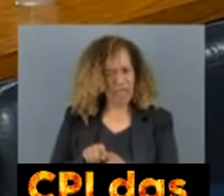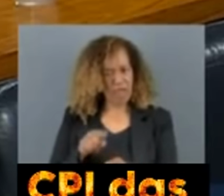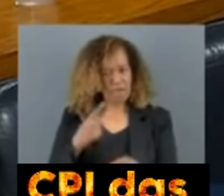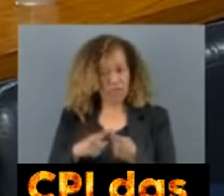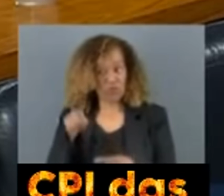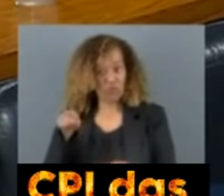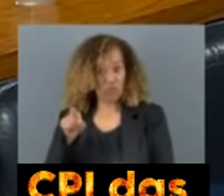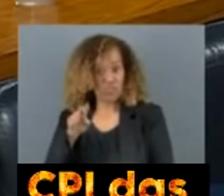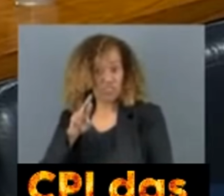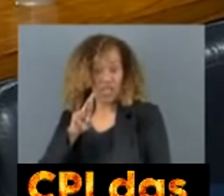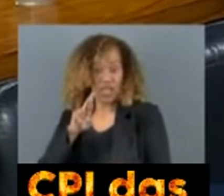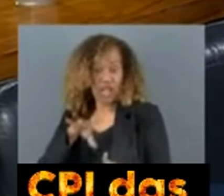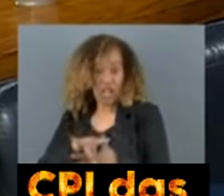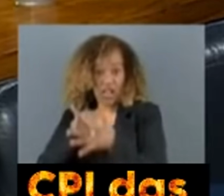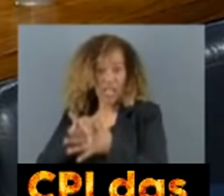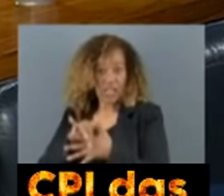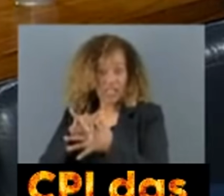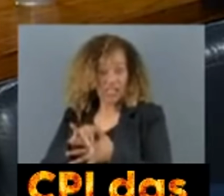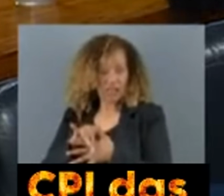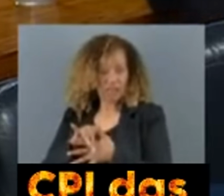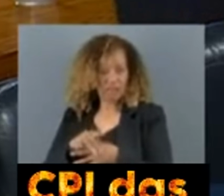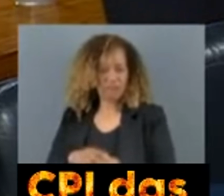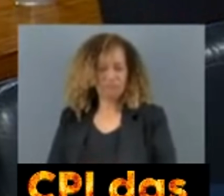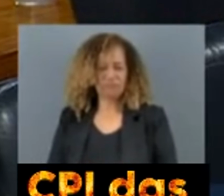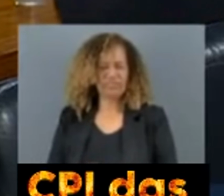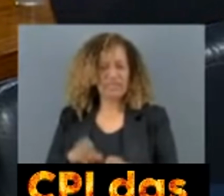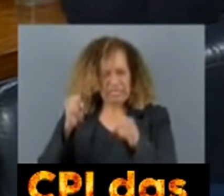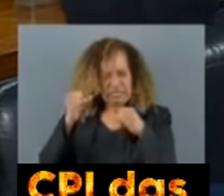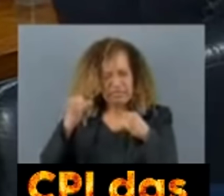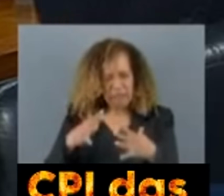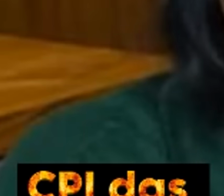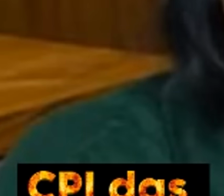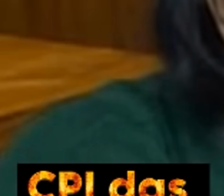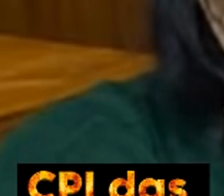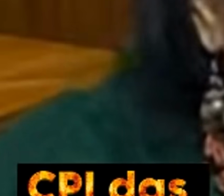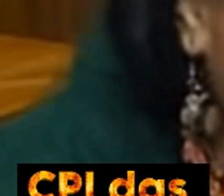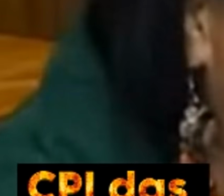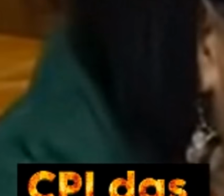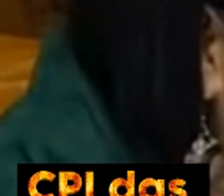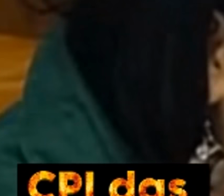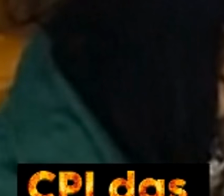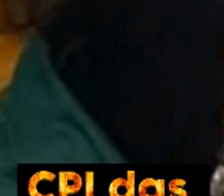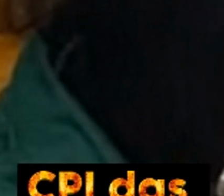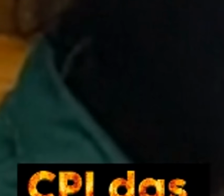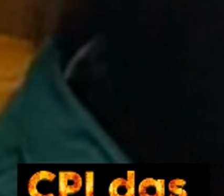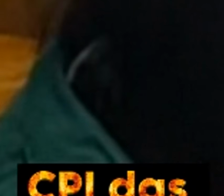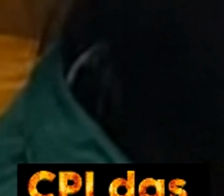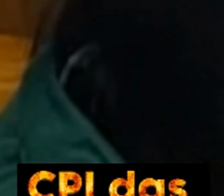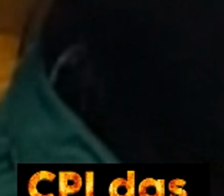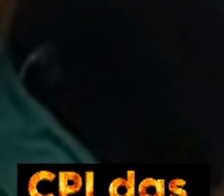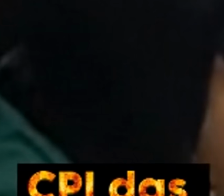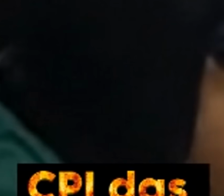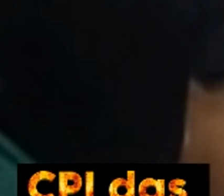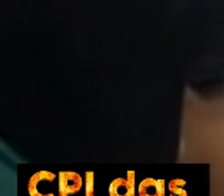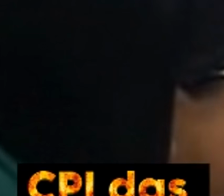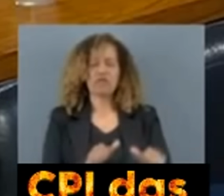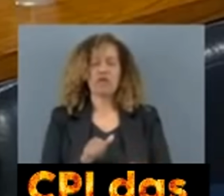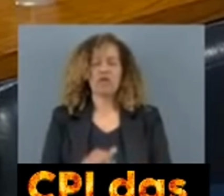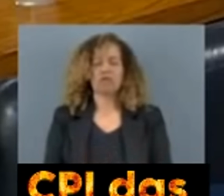líder, mas conte para eles a verdade. Nós queremos nos desenvolver. Quer ver um